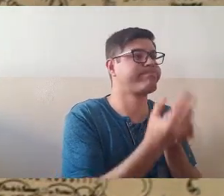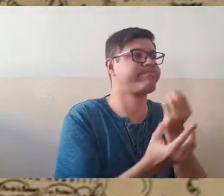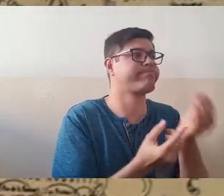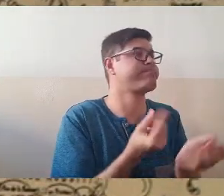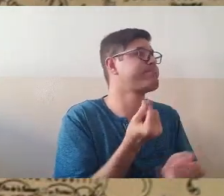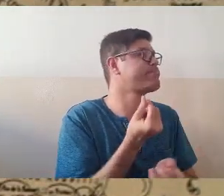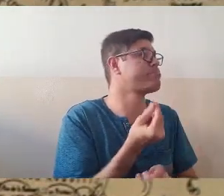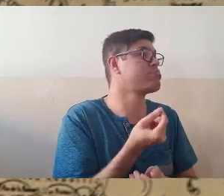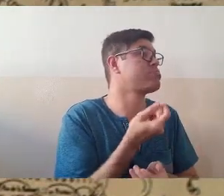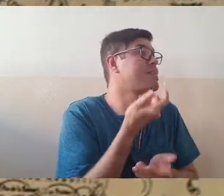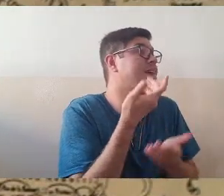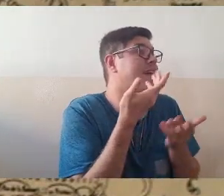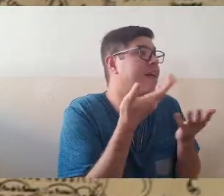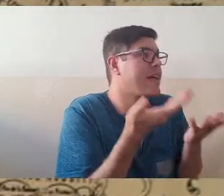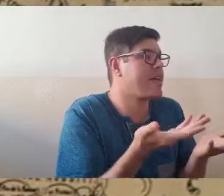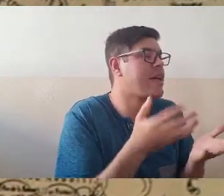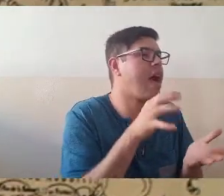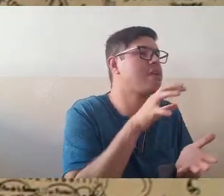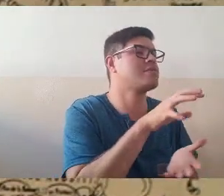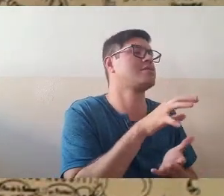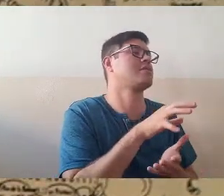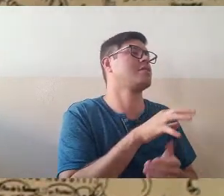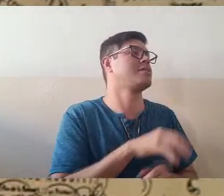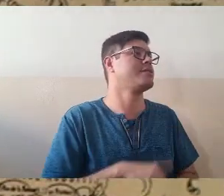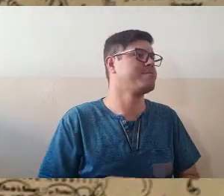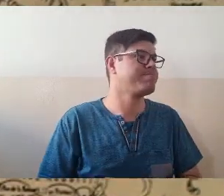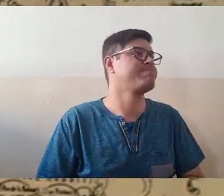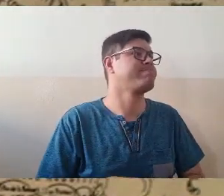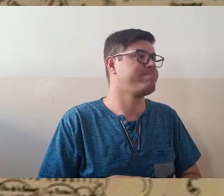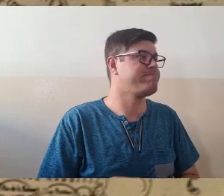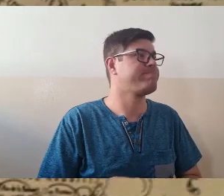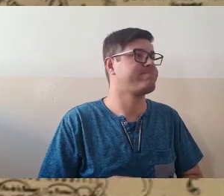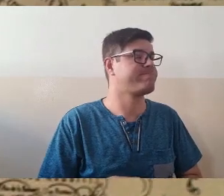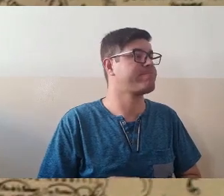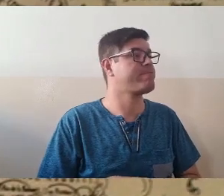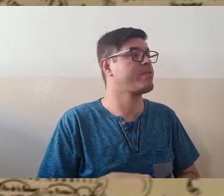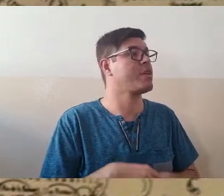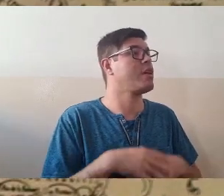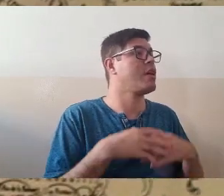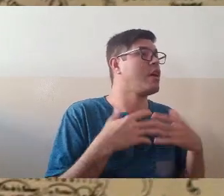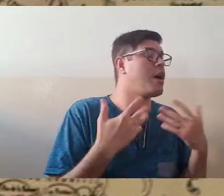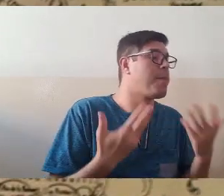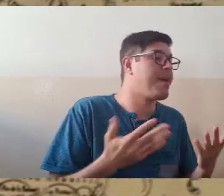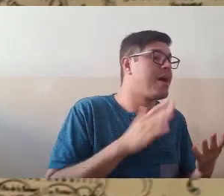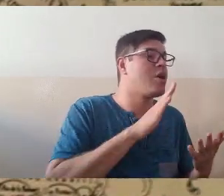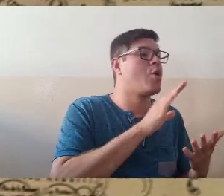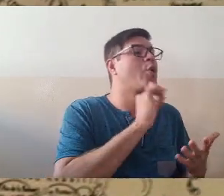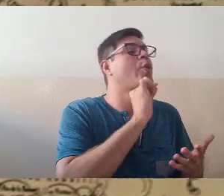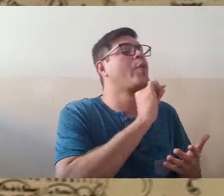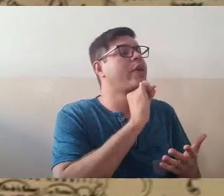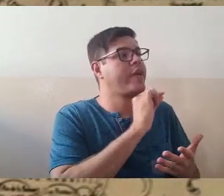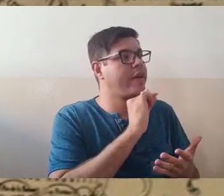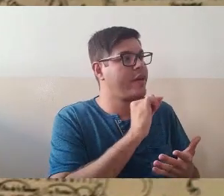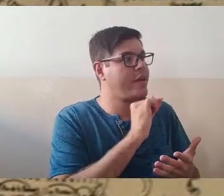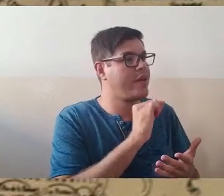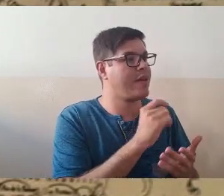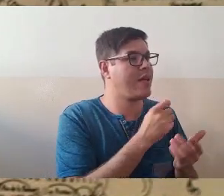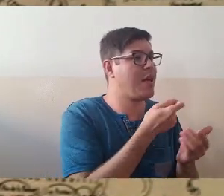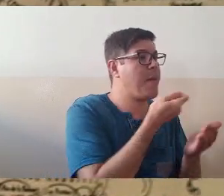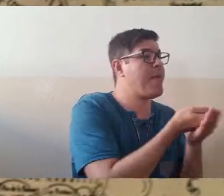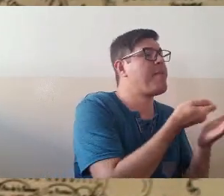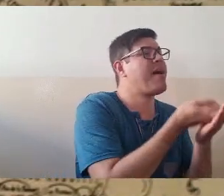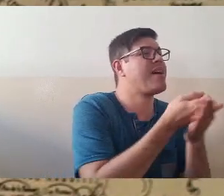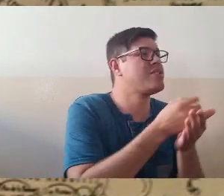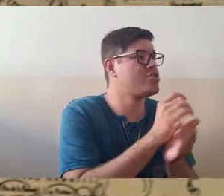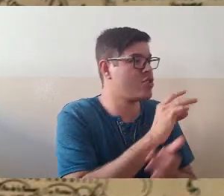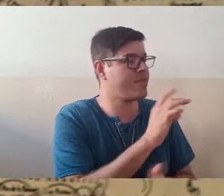mês. Mas veja só, Porque o músico merece ganhar muito mais, né? Claro, evidente. Mas a questão, Gil, não é só remuneratória.